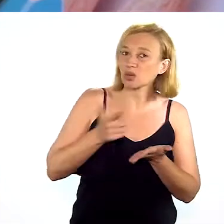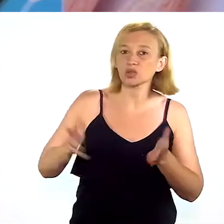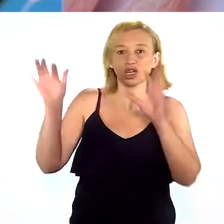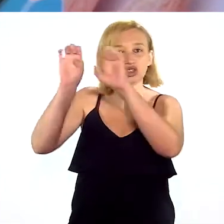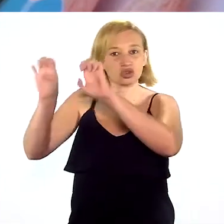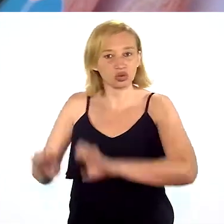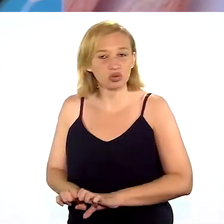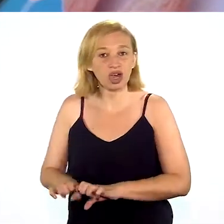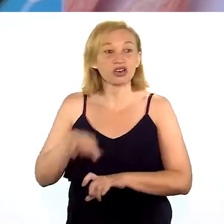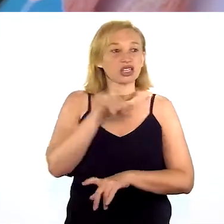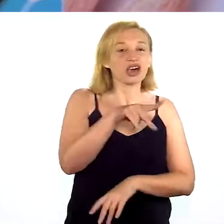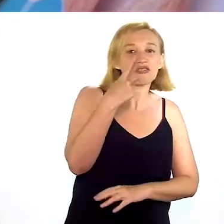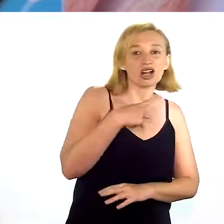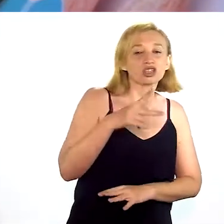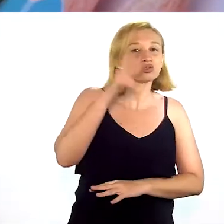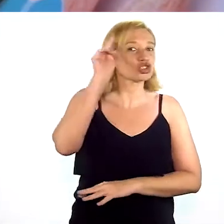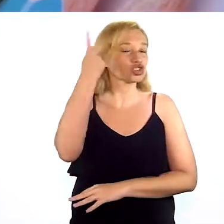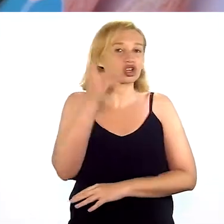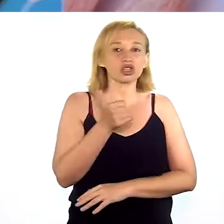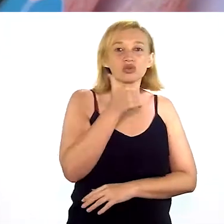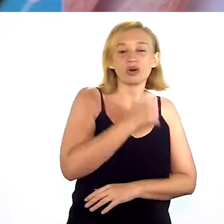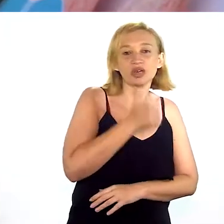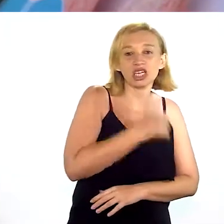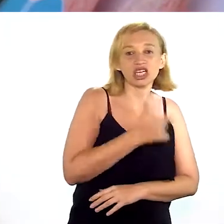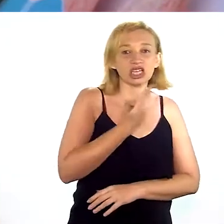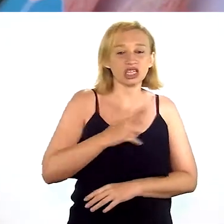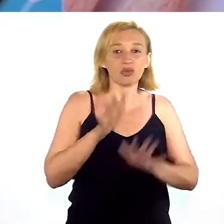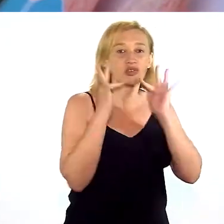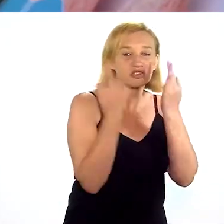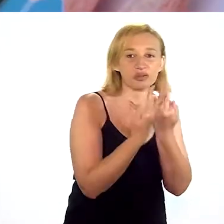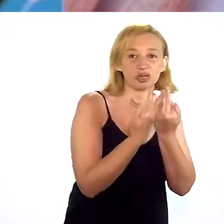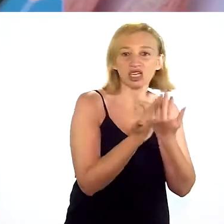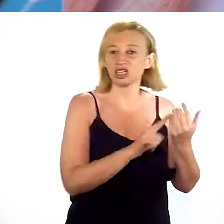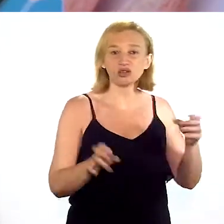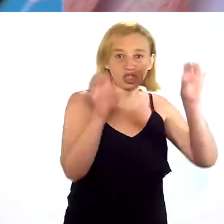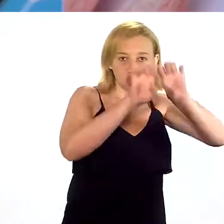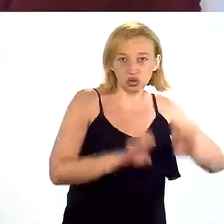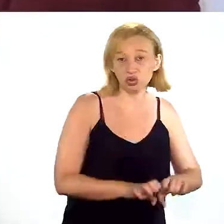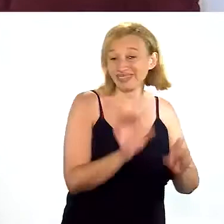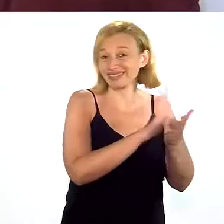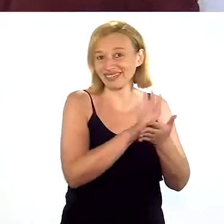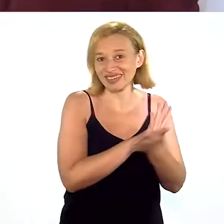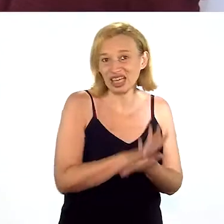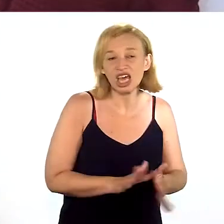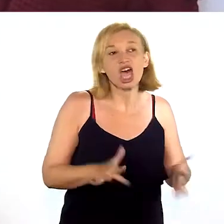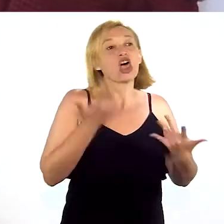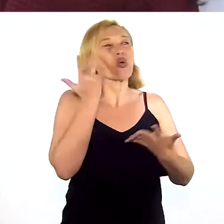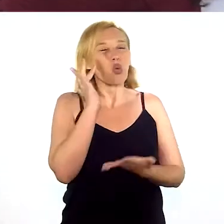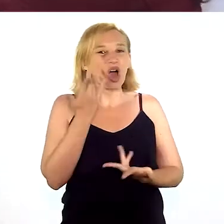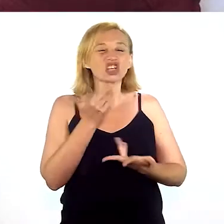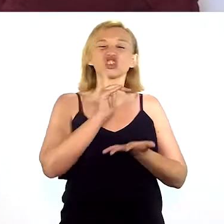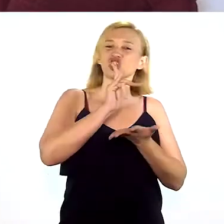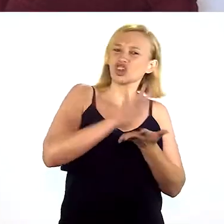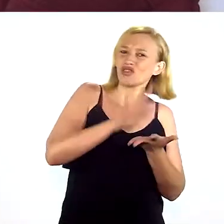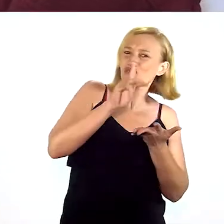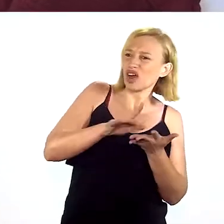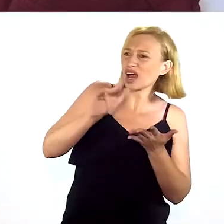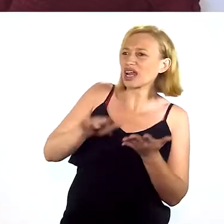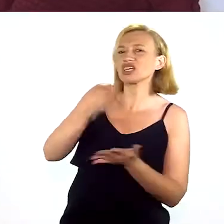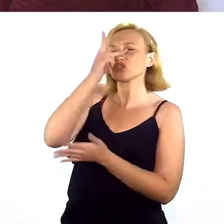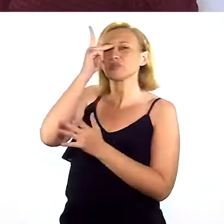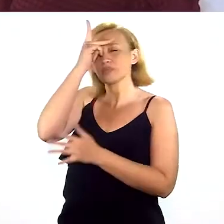completamente desestruturadas. Você está falando da história de uma menina que tem uma família completamente desestruturada. Então, acho que